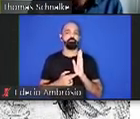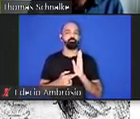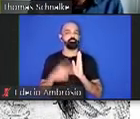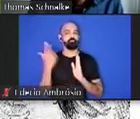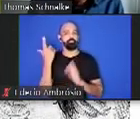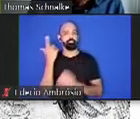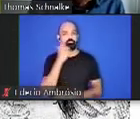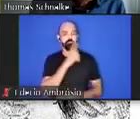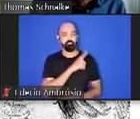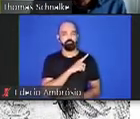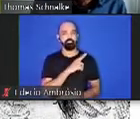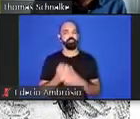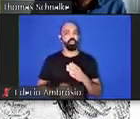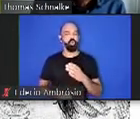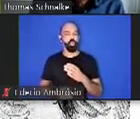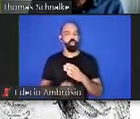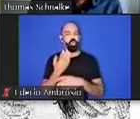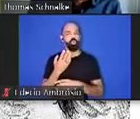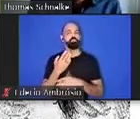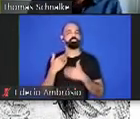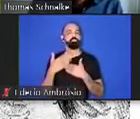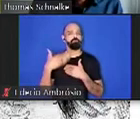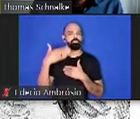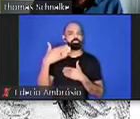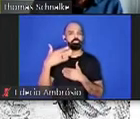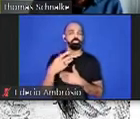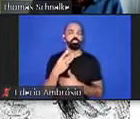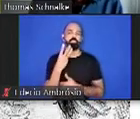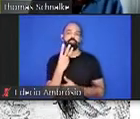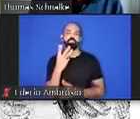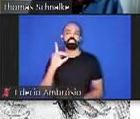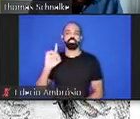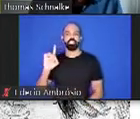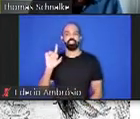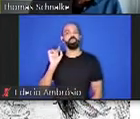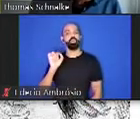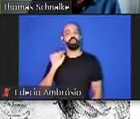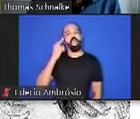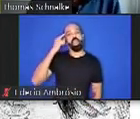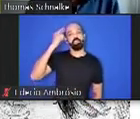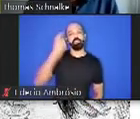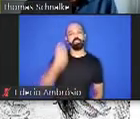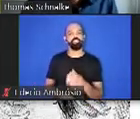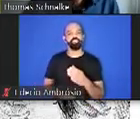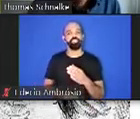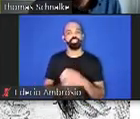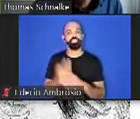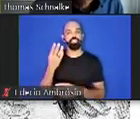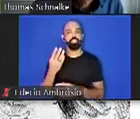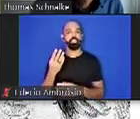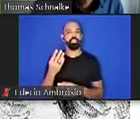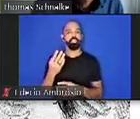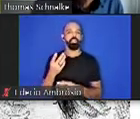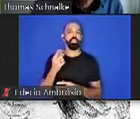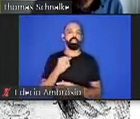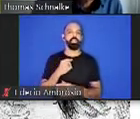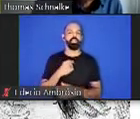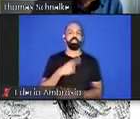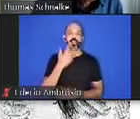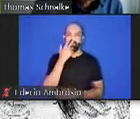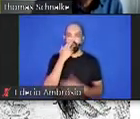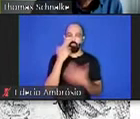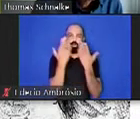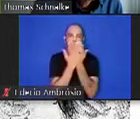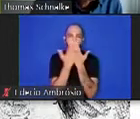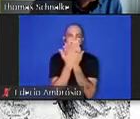foi construído mais tarde em 3D, a ideia de criar uma figura transparente,